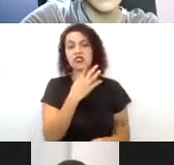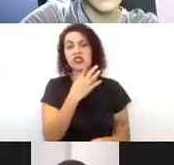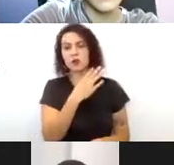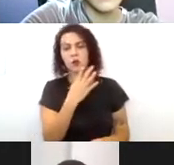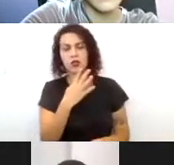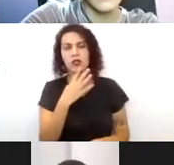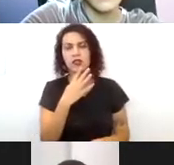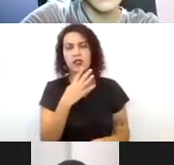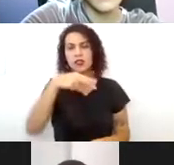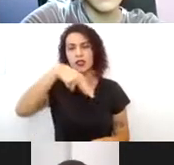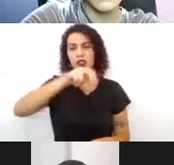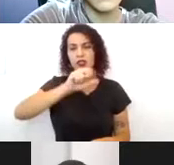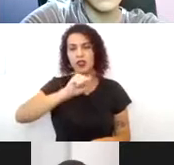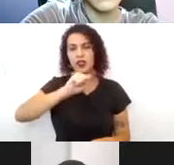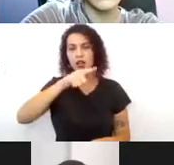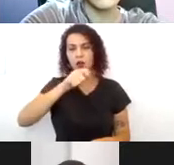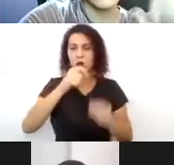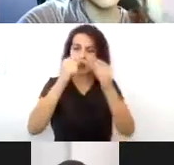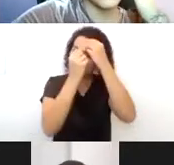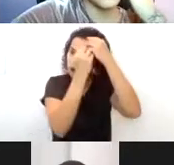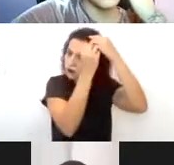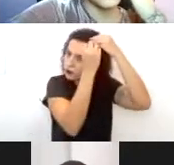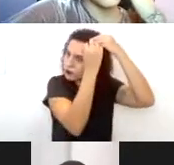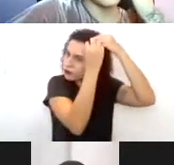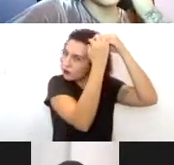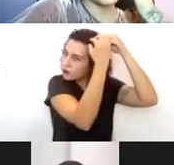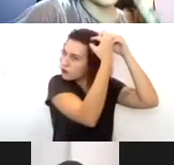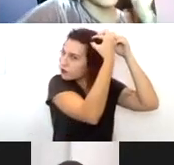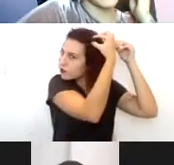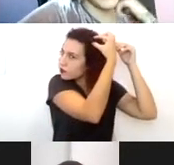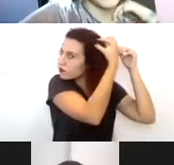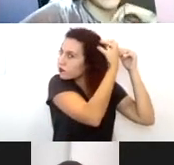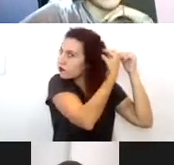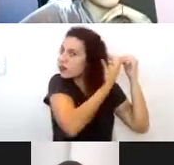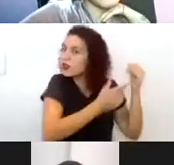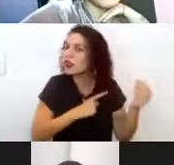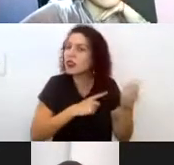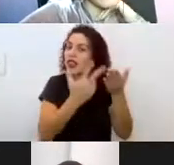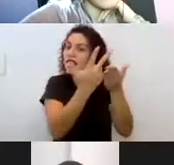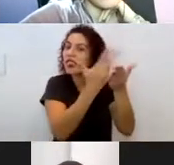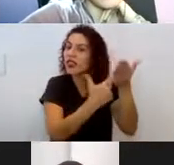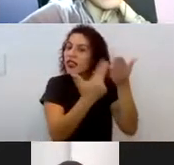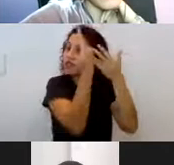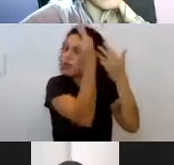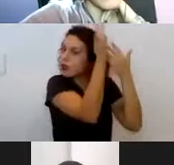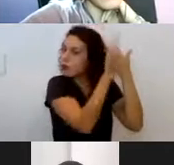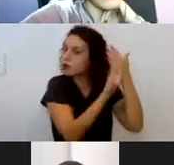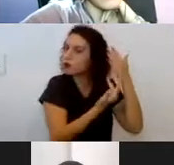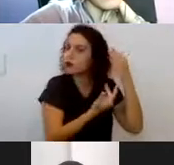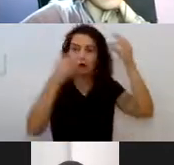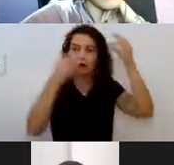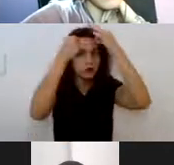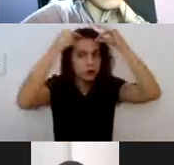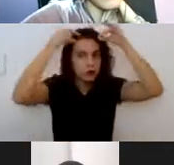falar que aquela tanta trans fica na raiz que você consegue ver a Raíssa ela vai fazer um desenhos ela faz desenhos com a